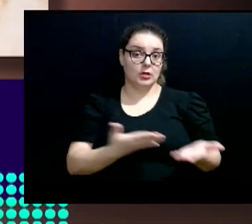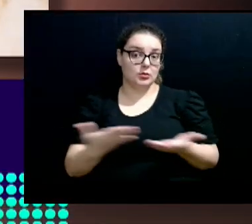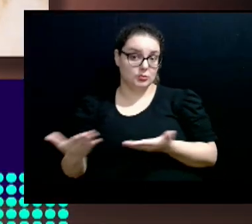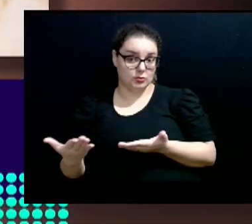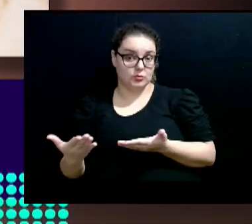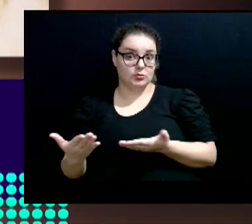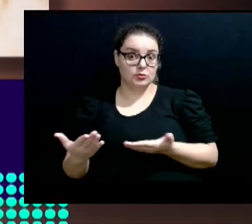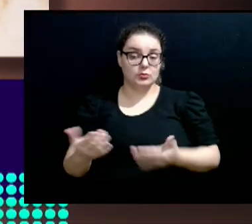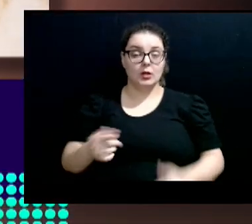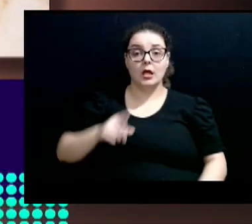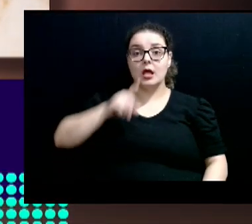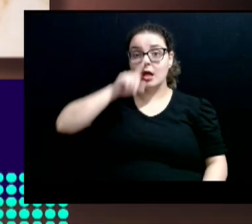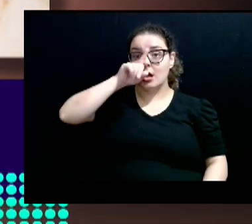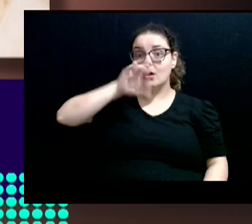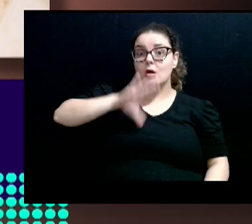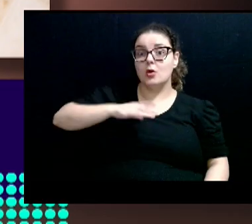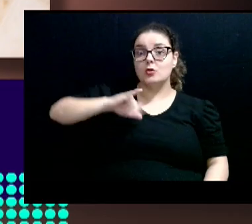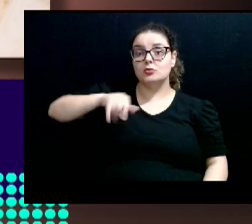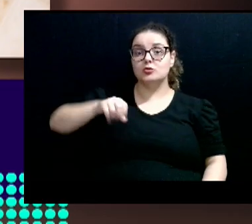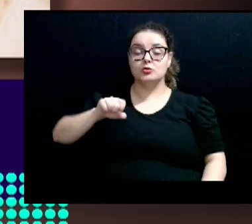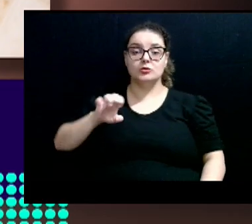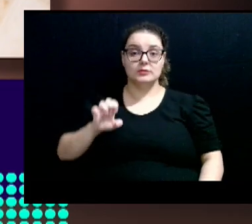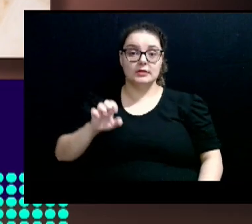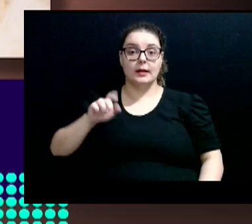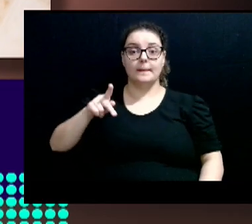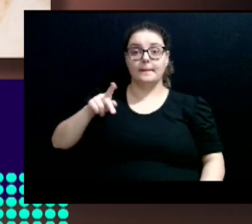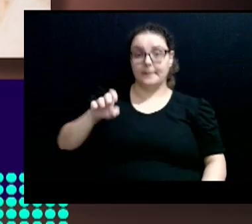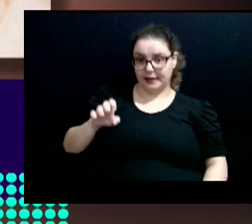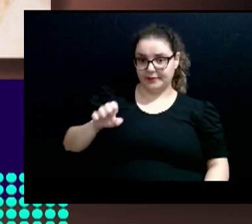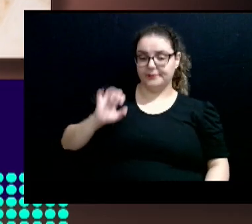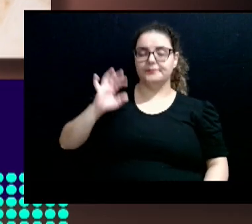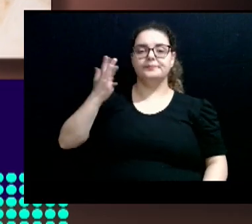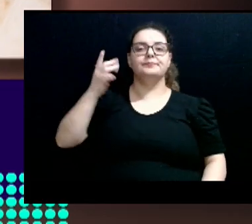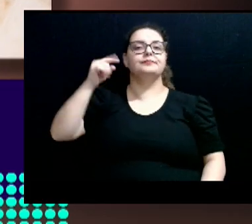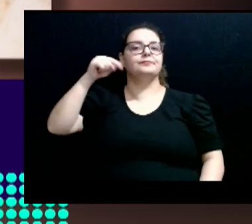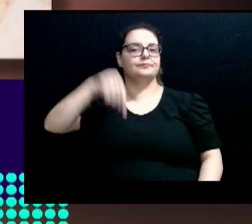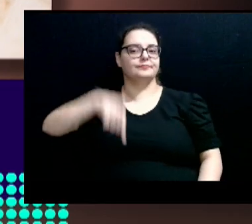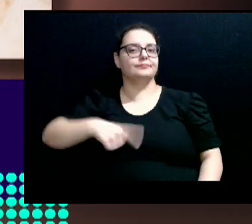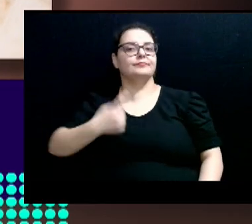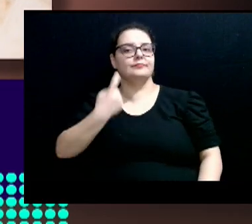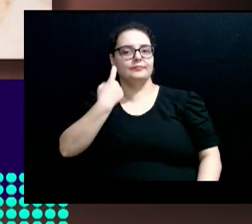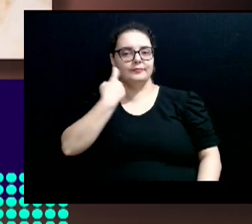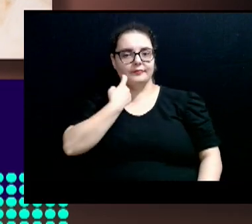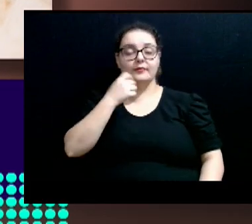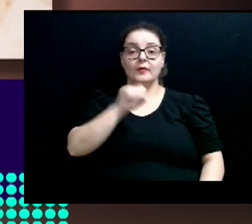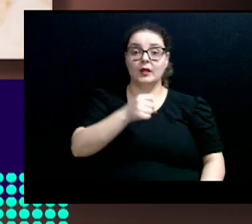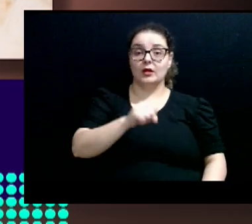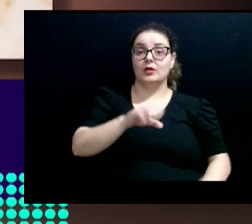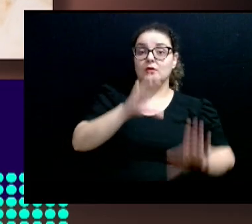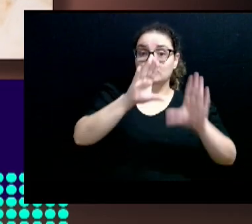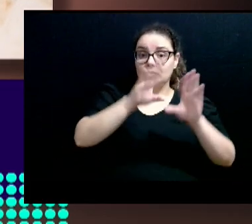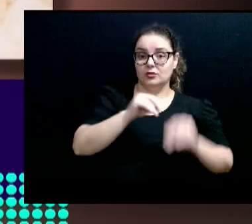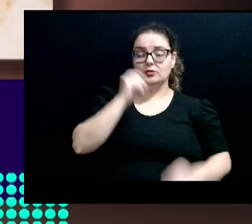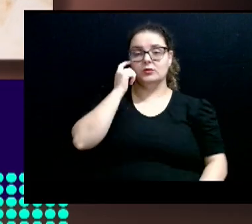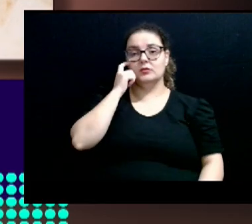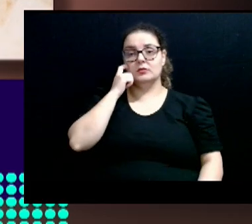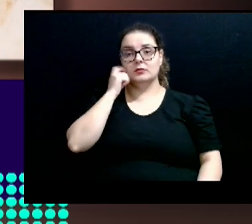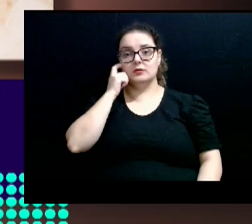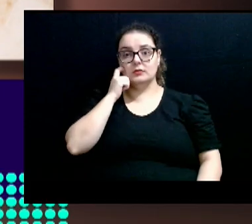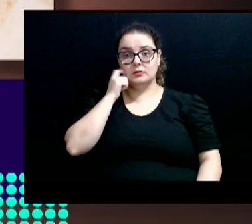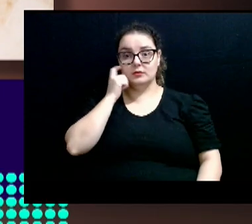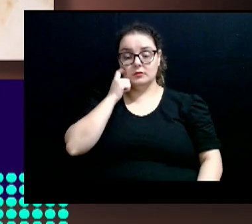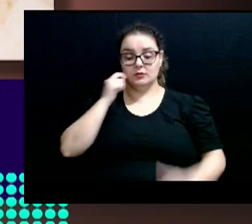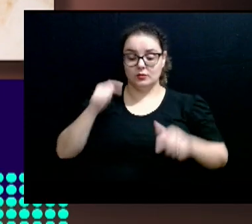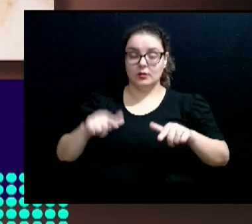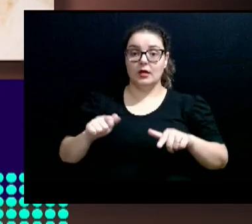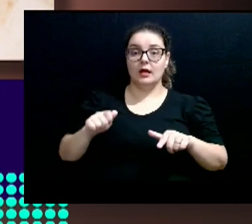de José Pé, que acontece nesta sexta-feira, às 8 horas da noite, no Espaço Arena. A entrada é